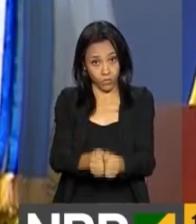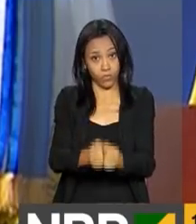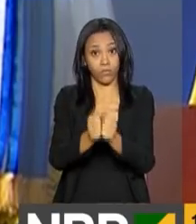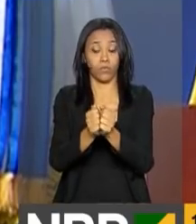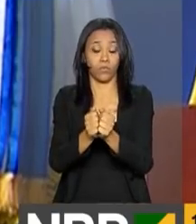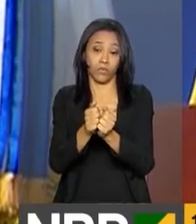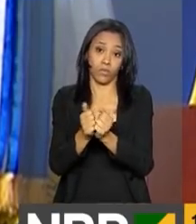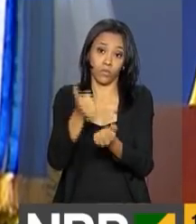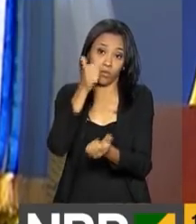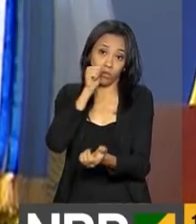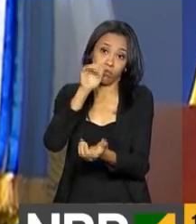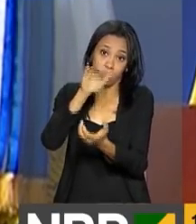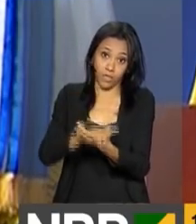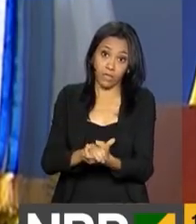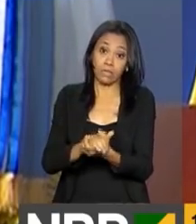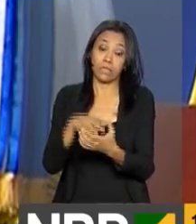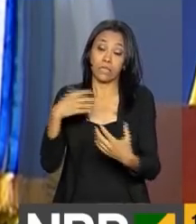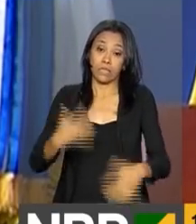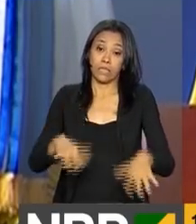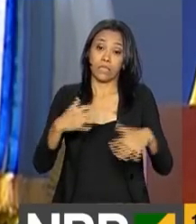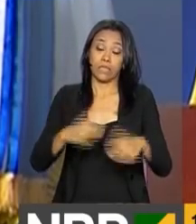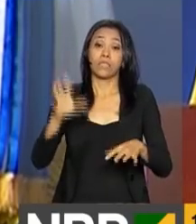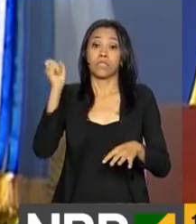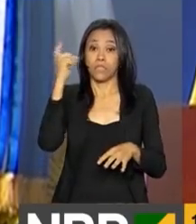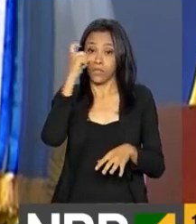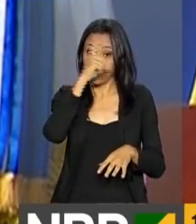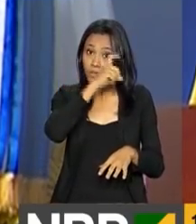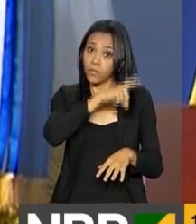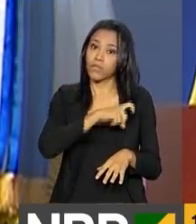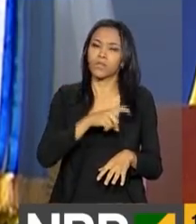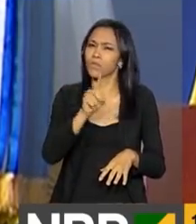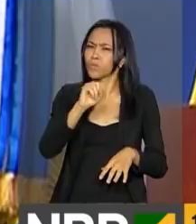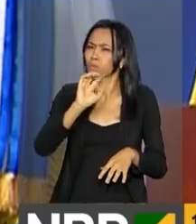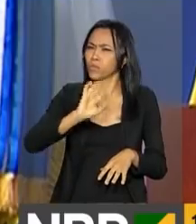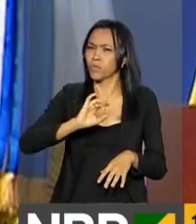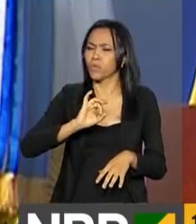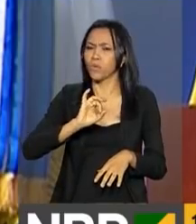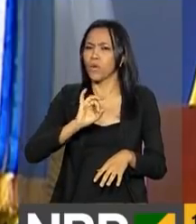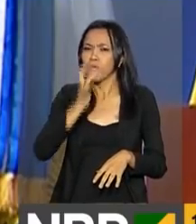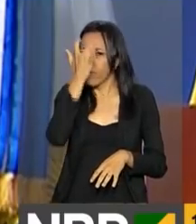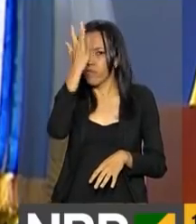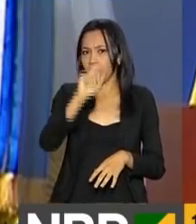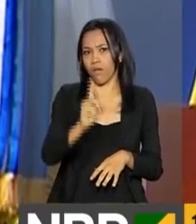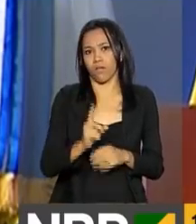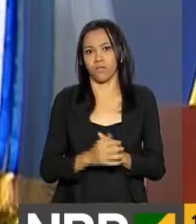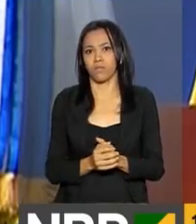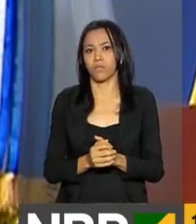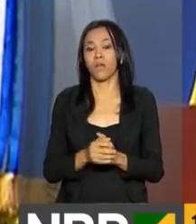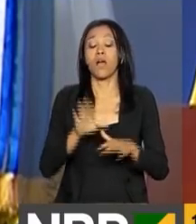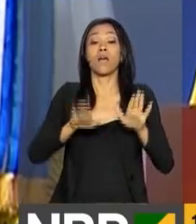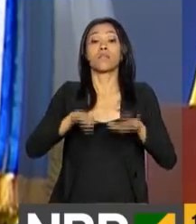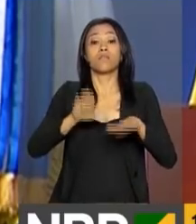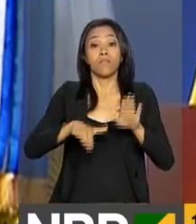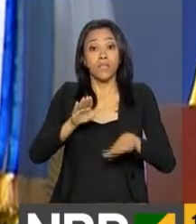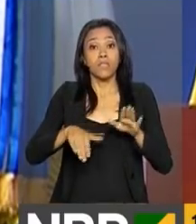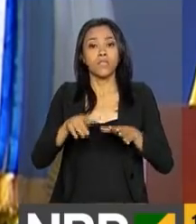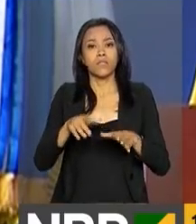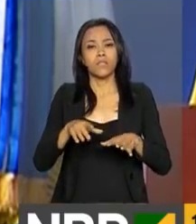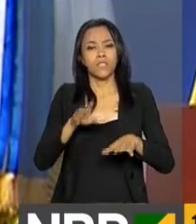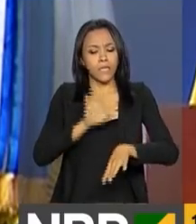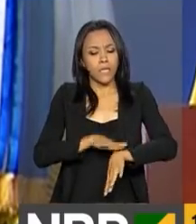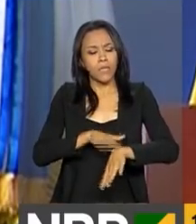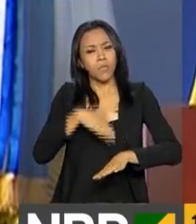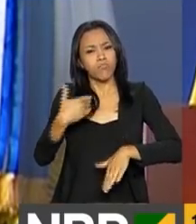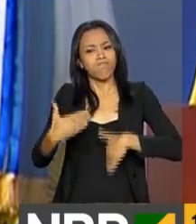os seus maridos, né, nos momentos mais difíceis. Eu imagino como não é fácil, a todo momento, muitas vezes, de tempos em